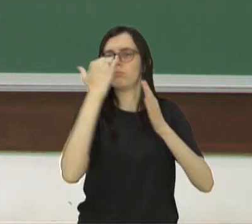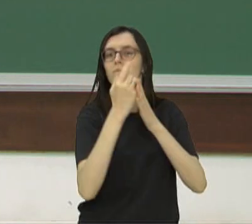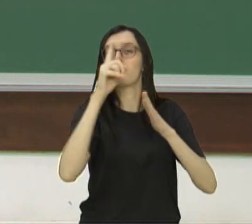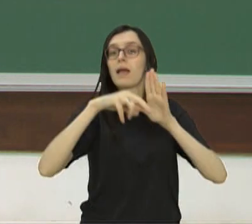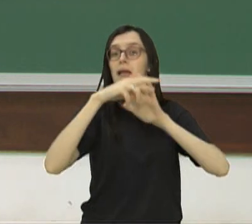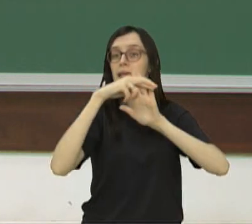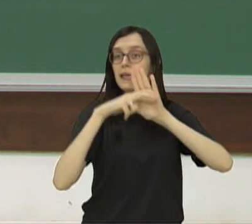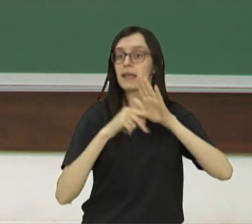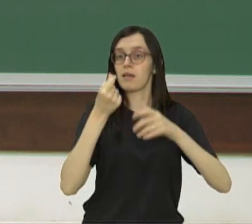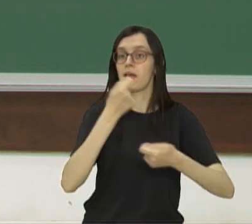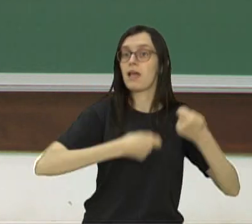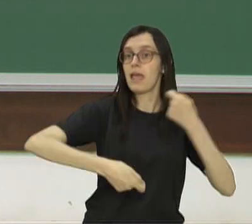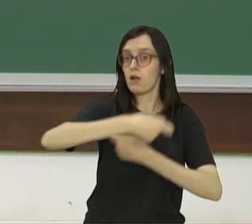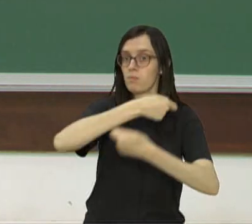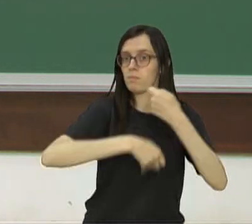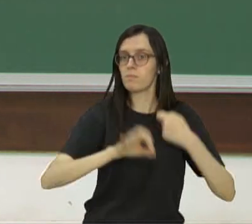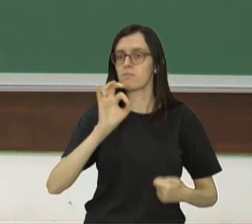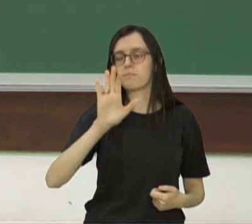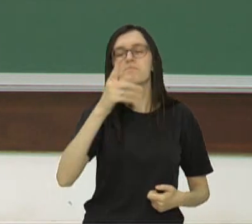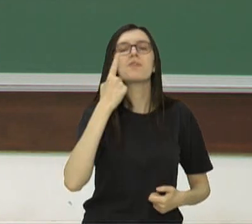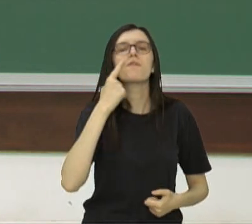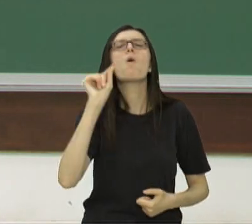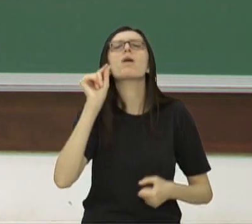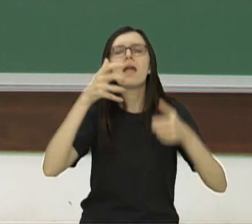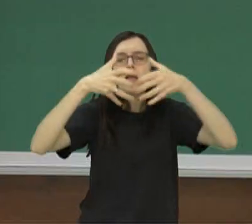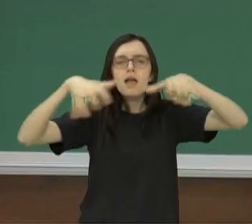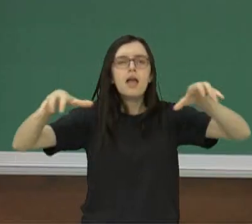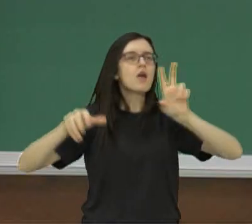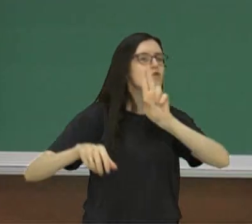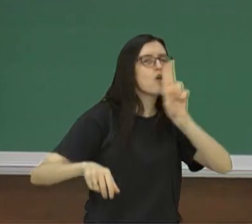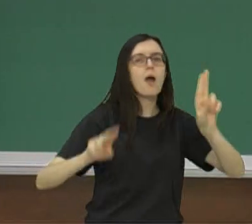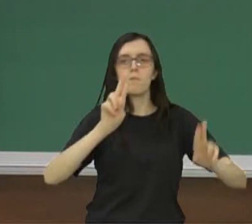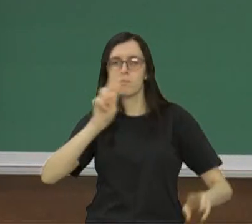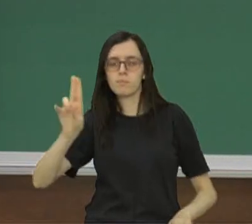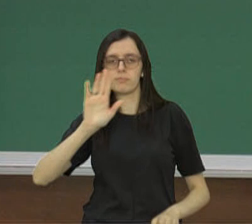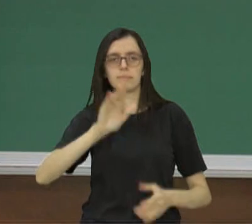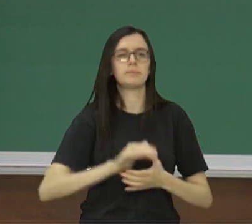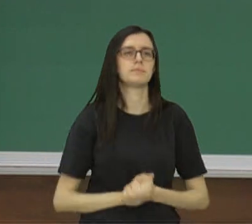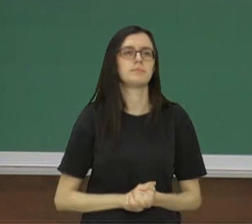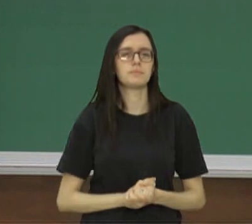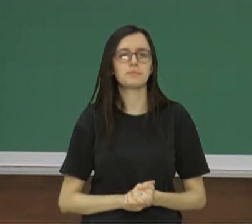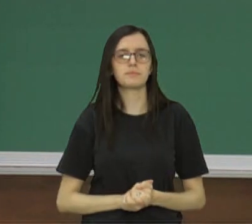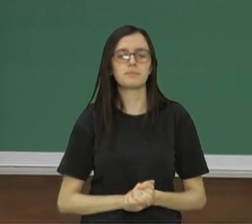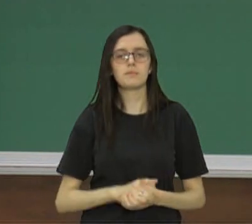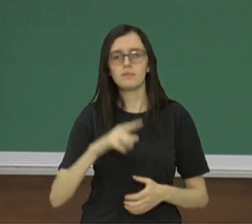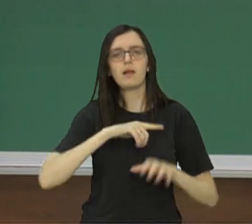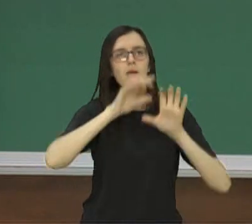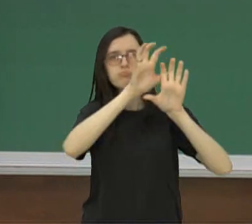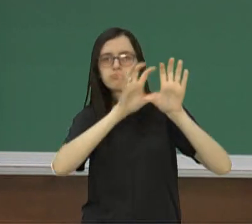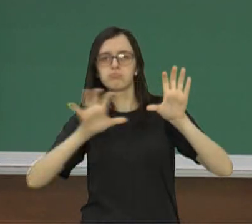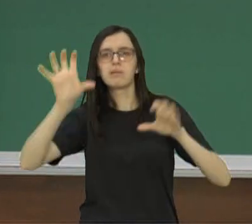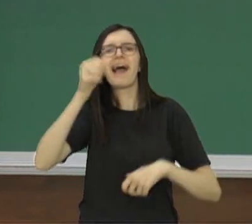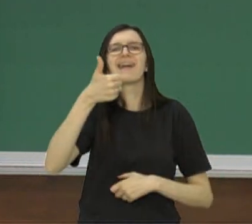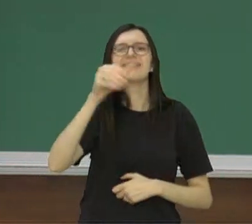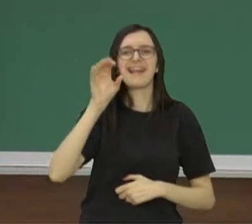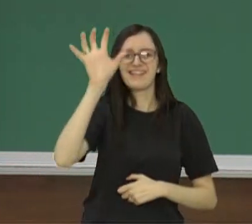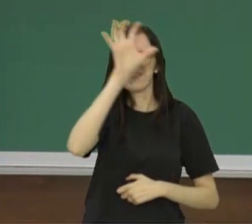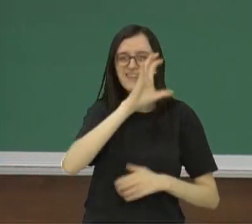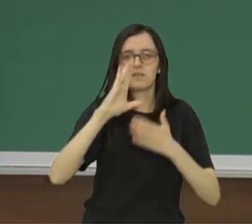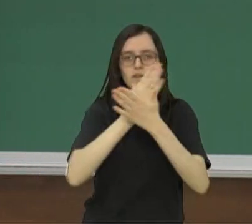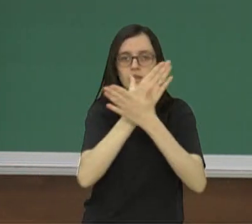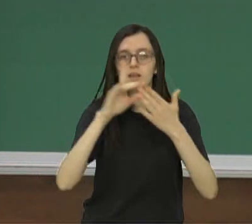critérios econômicos, certo? Então, vamos ver. Além da divisão em mesorregião, que utiliza critérios econômicos